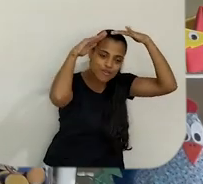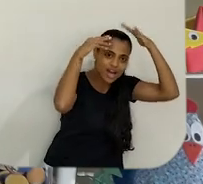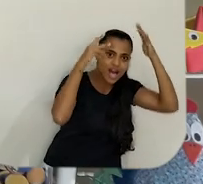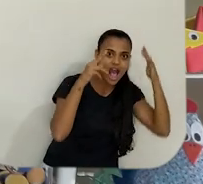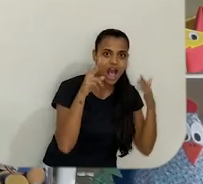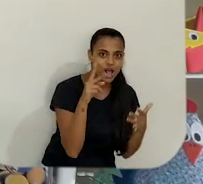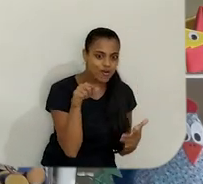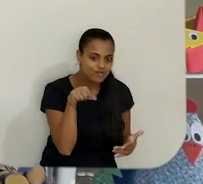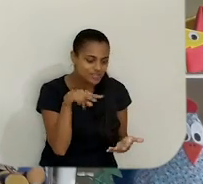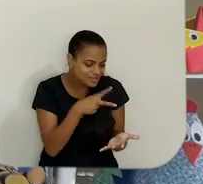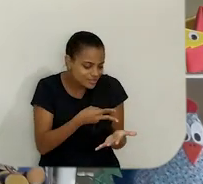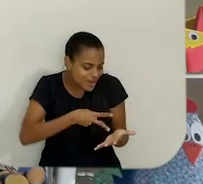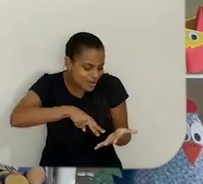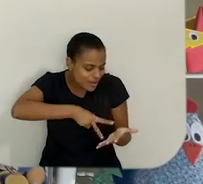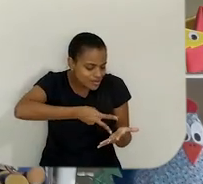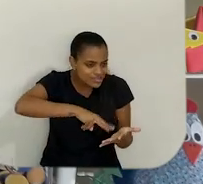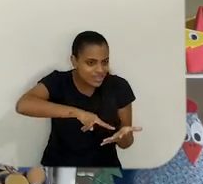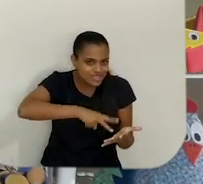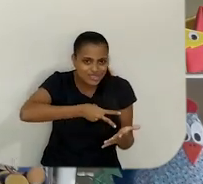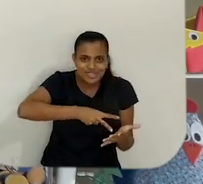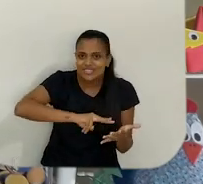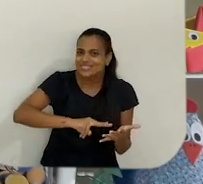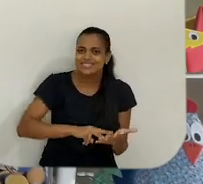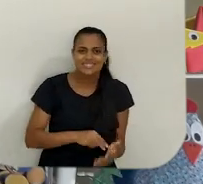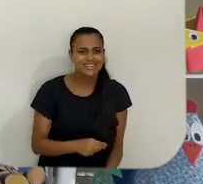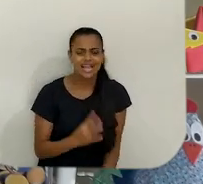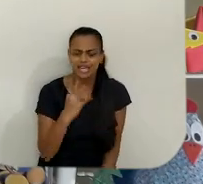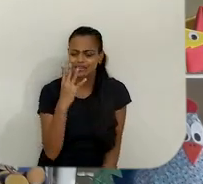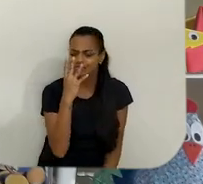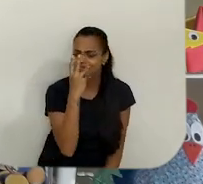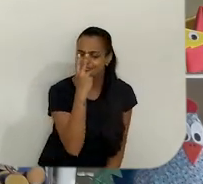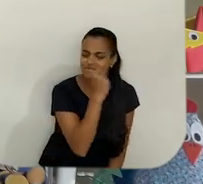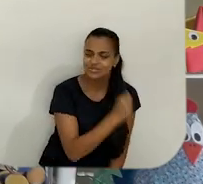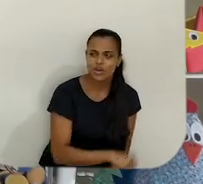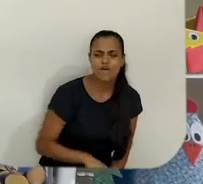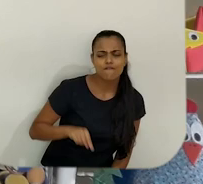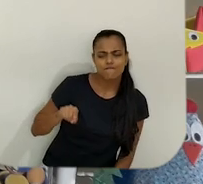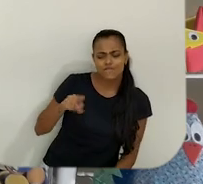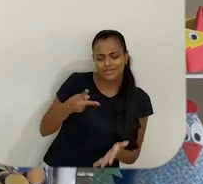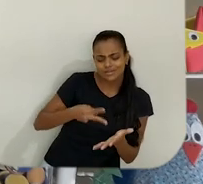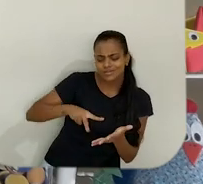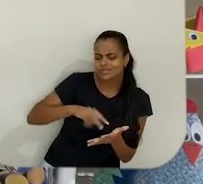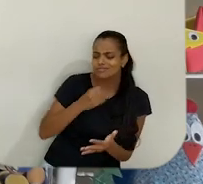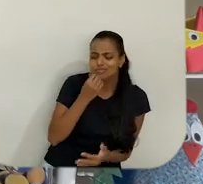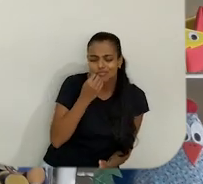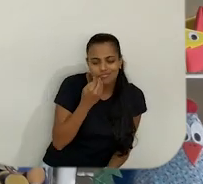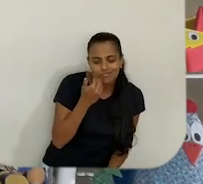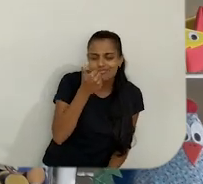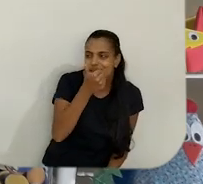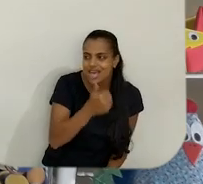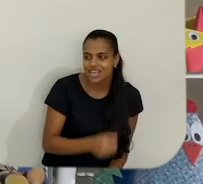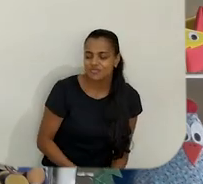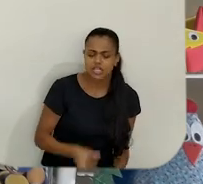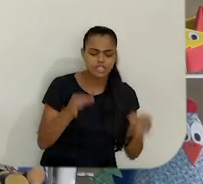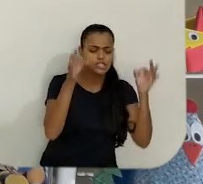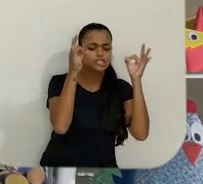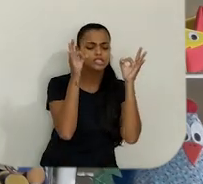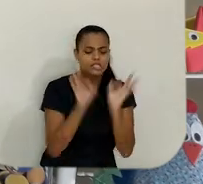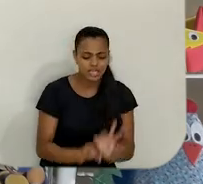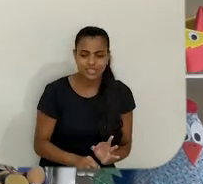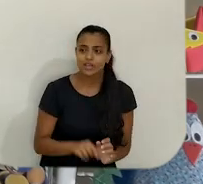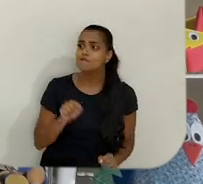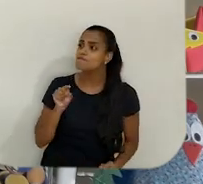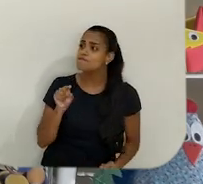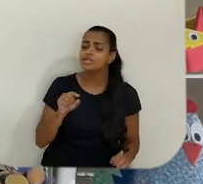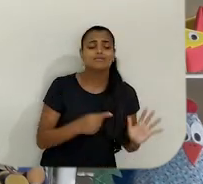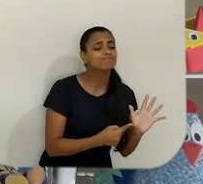é claro que sim eu acho que você dança muito bem e tenho certeza que você deve